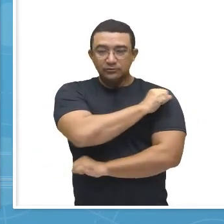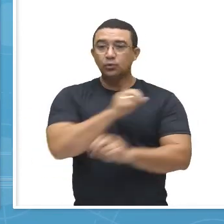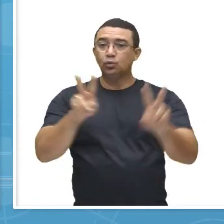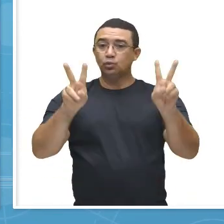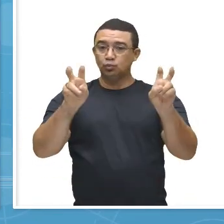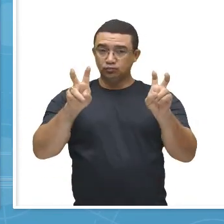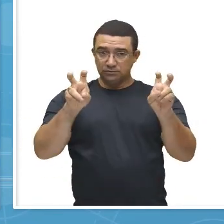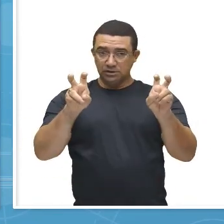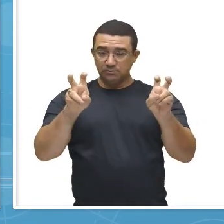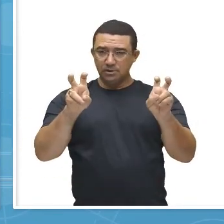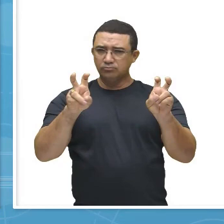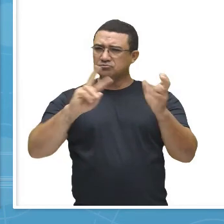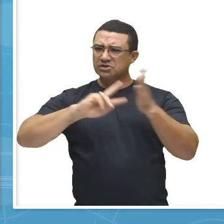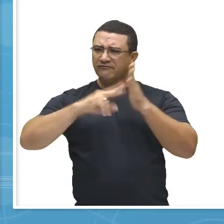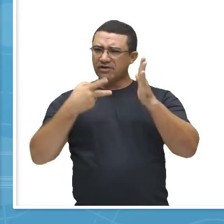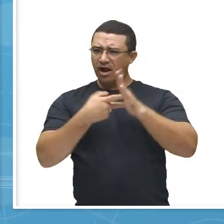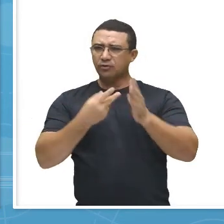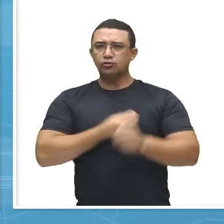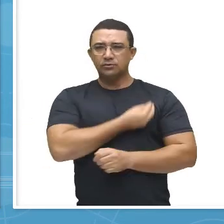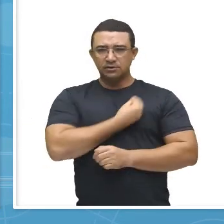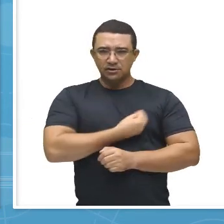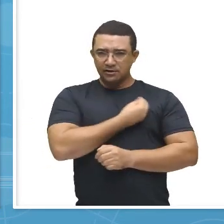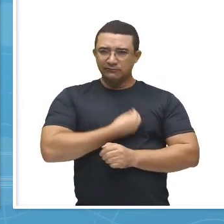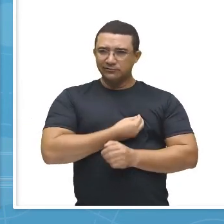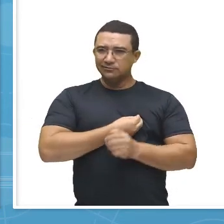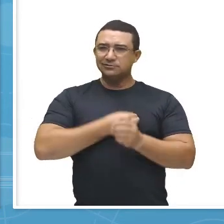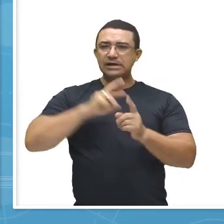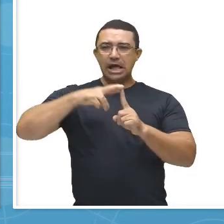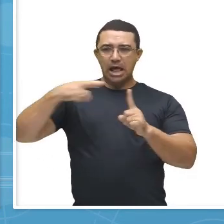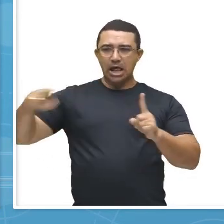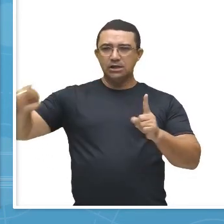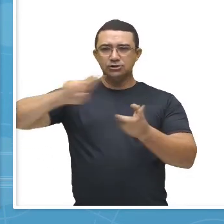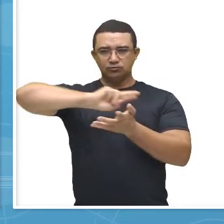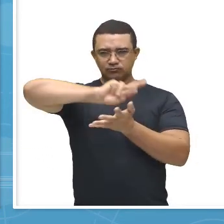tema O Sentido da Vida e as Religiões.